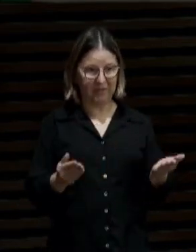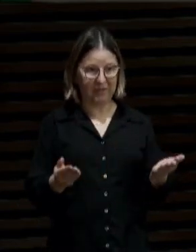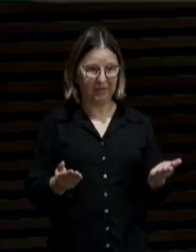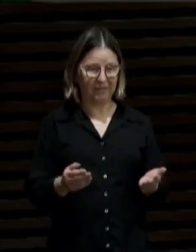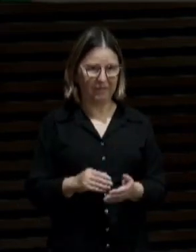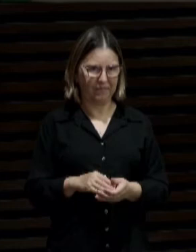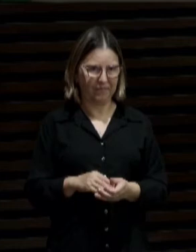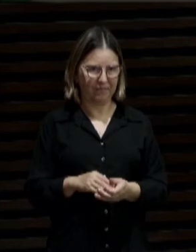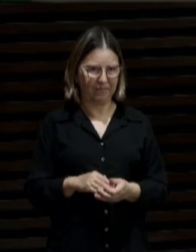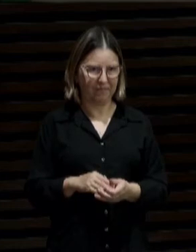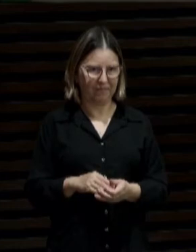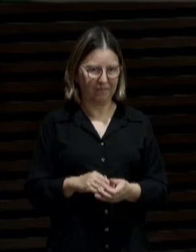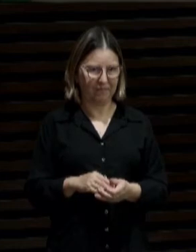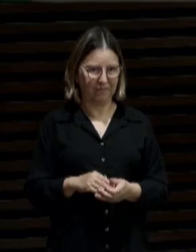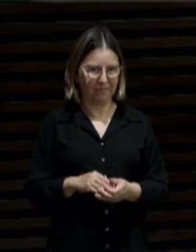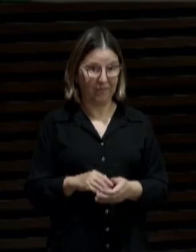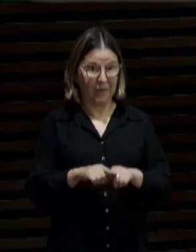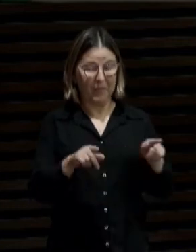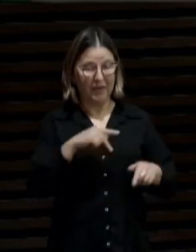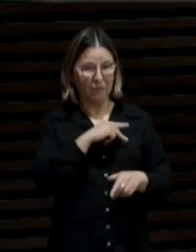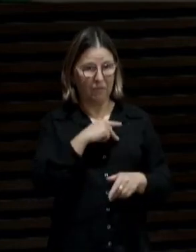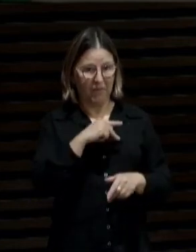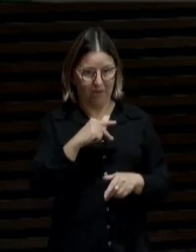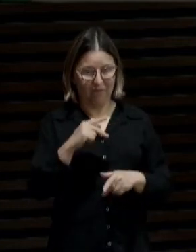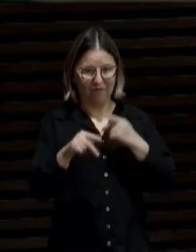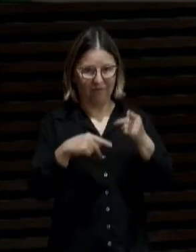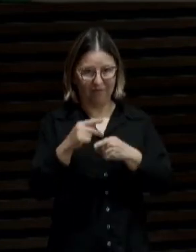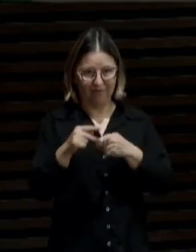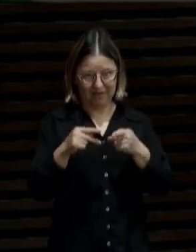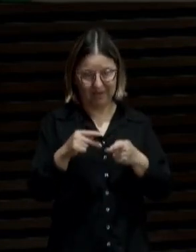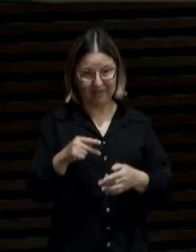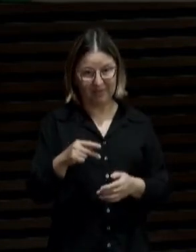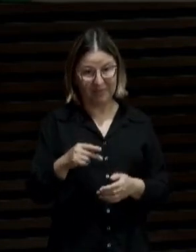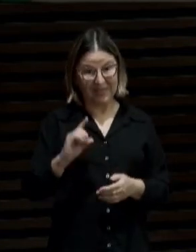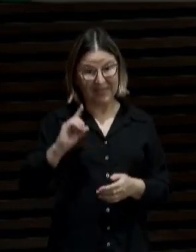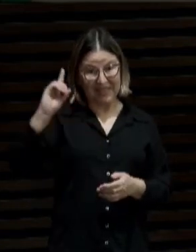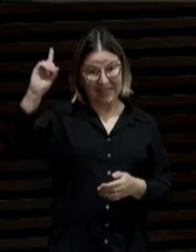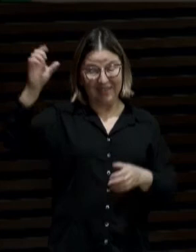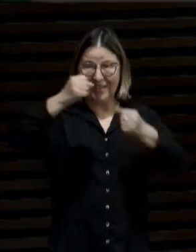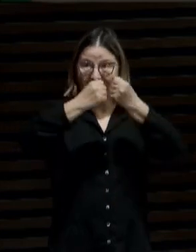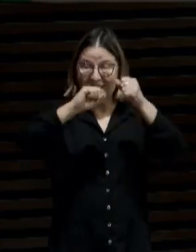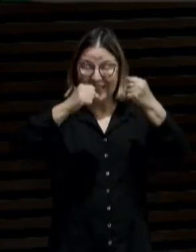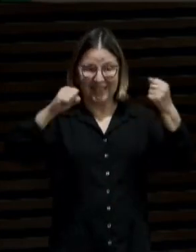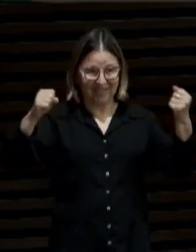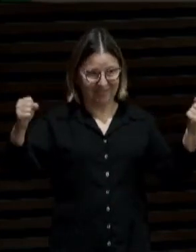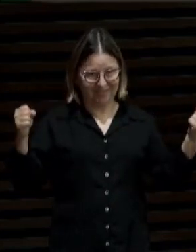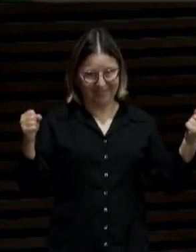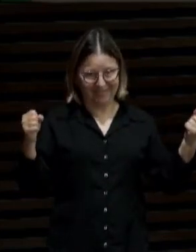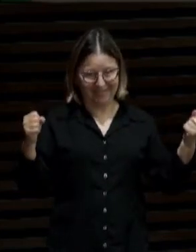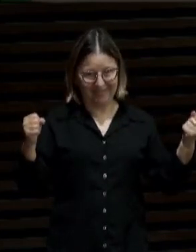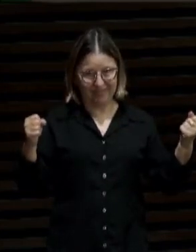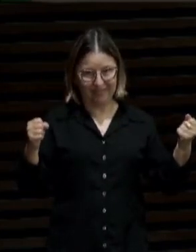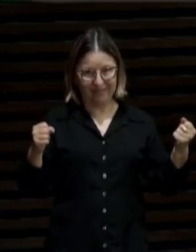que Abraão tinha do que se gloriar. Só que Deus é gigante, então Abraão não vai chegar se gloriando diante de Deus.